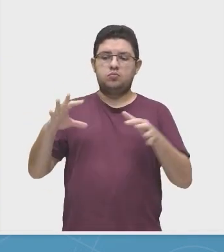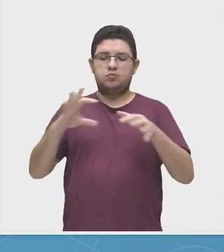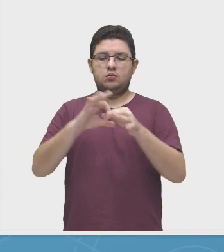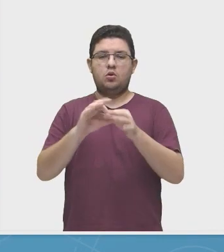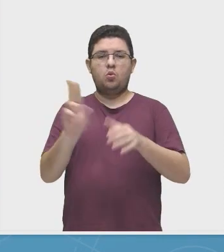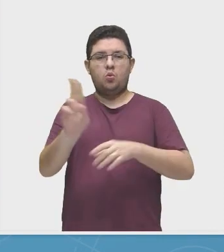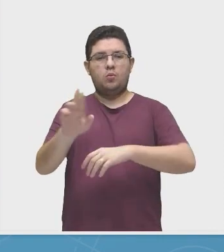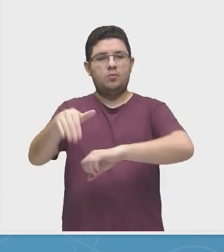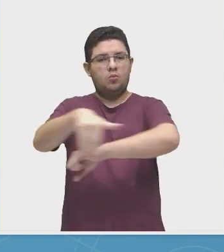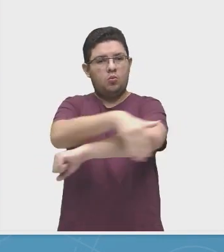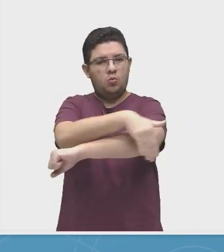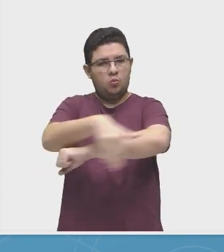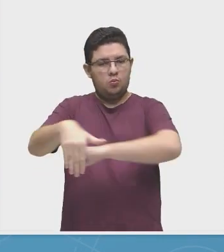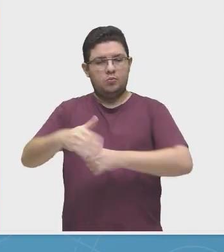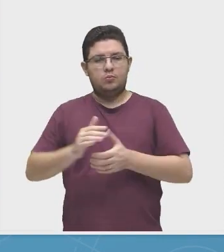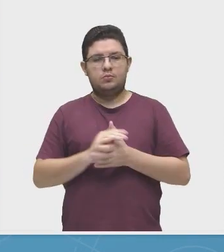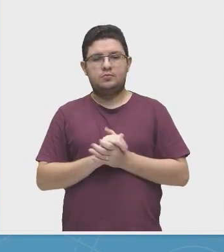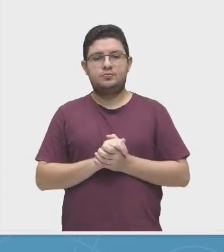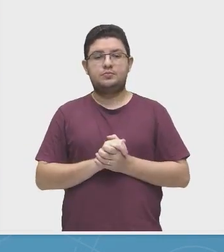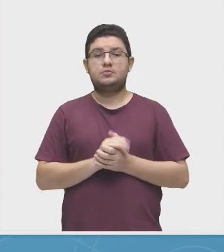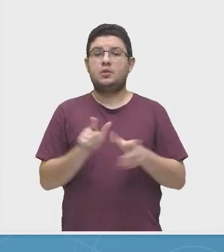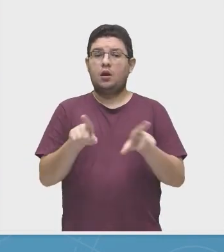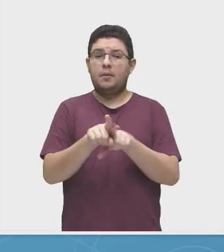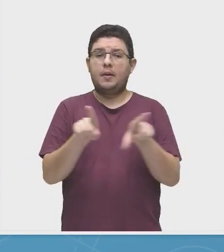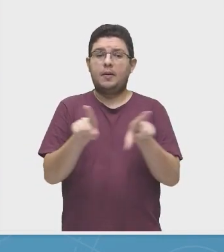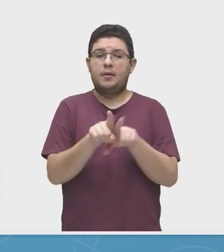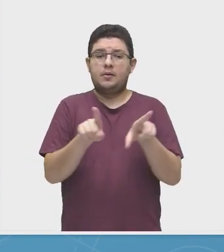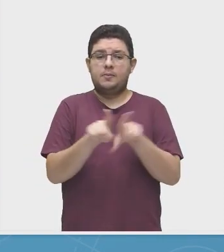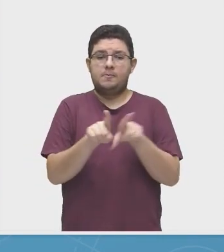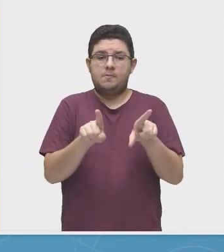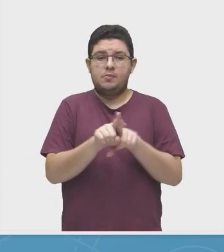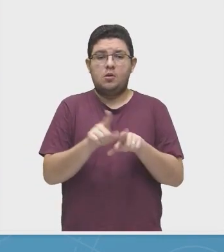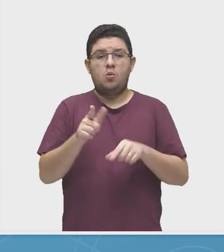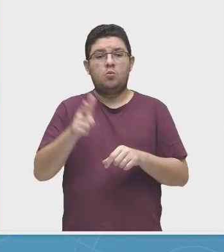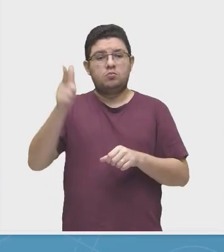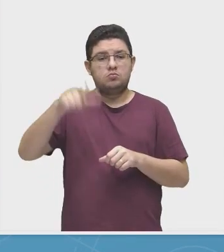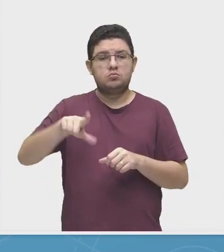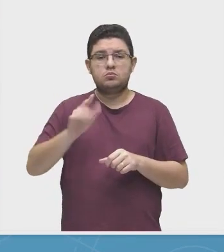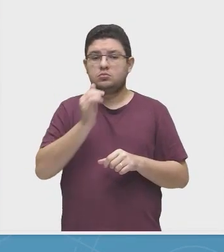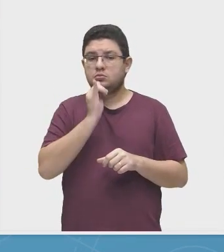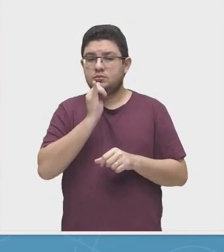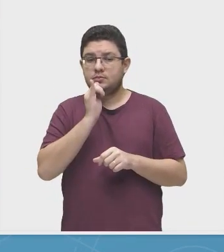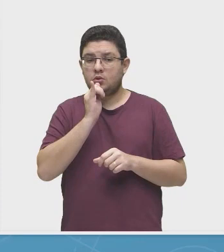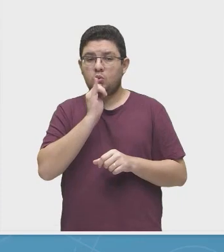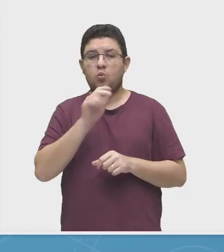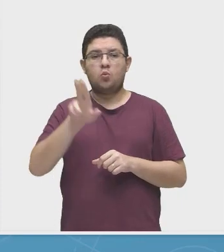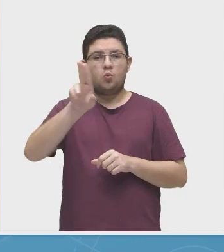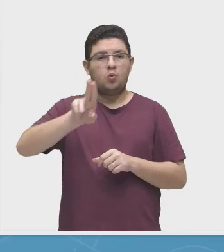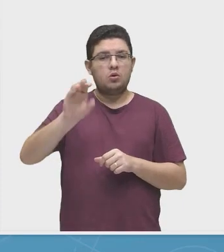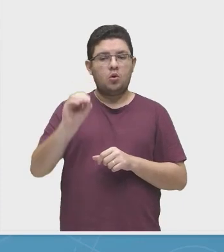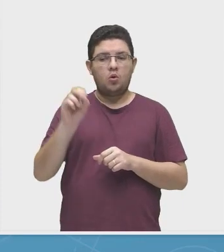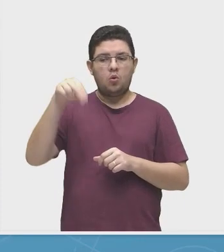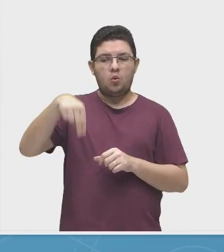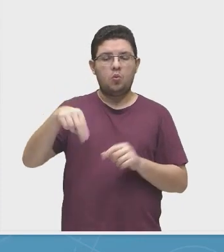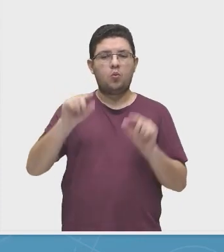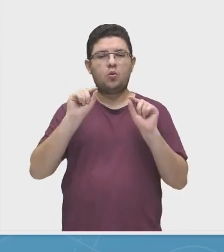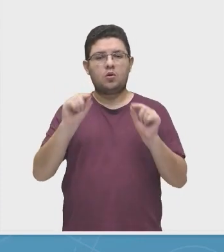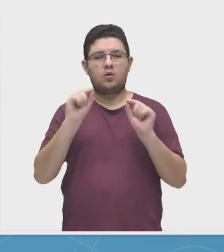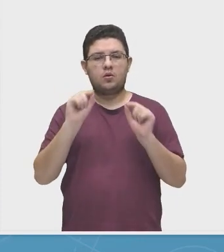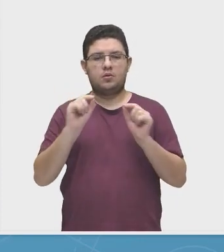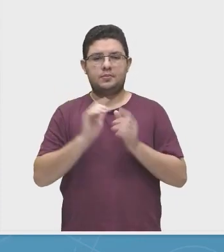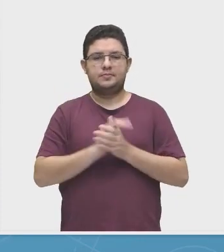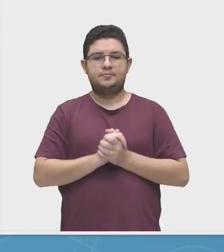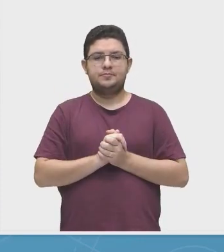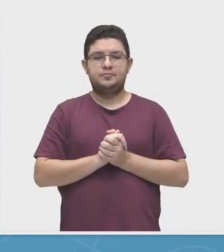Outra situação de uso, então, com o on, né, já vimos que nós utilizamos com rua. Avenues. Avenues,